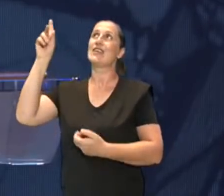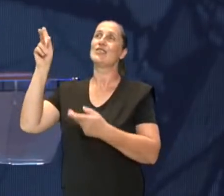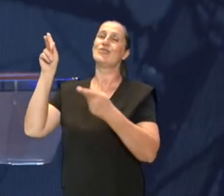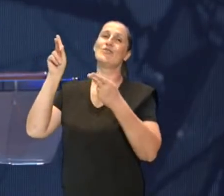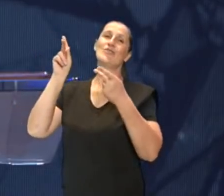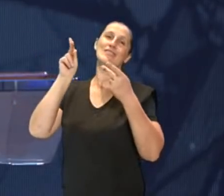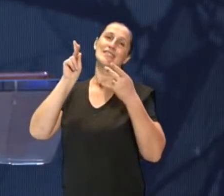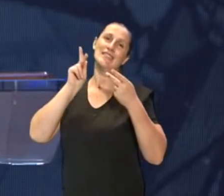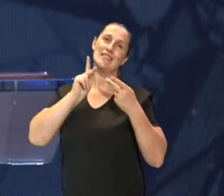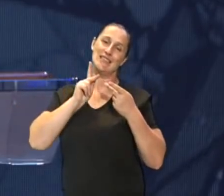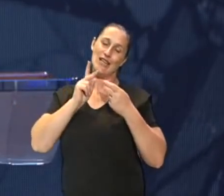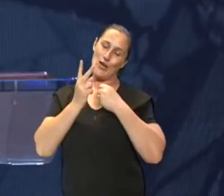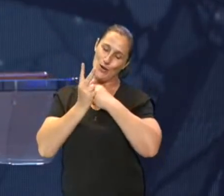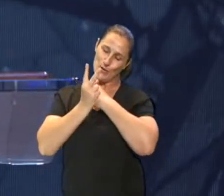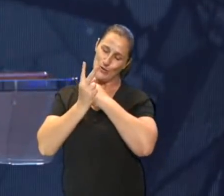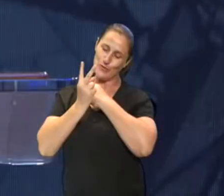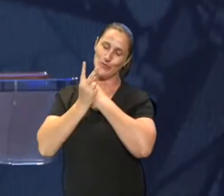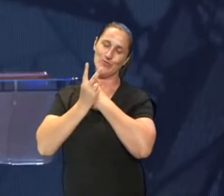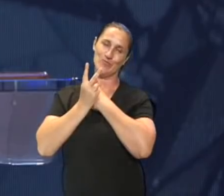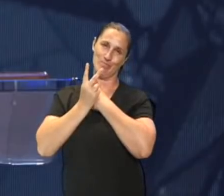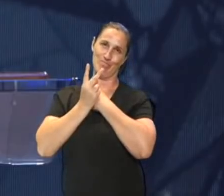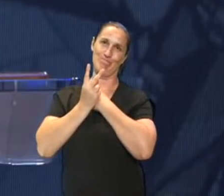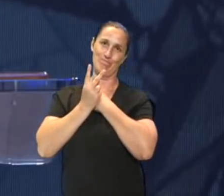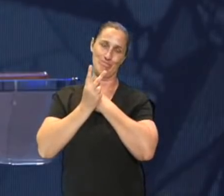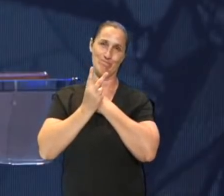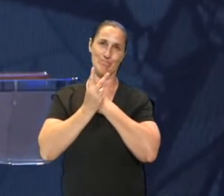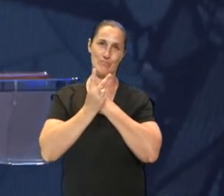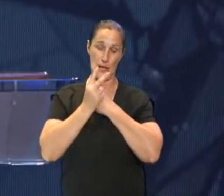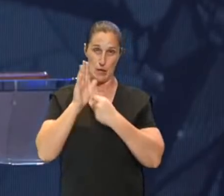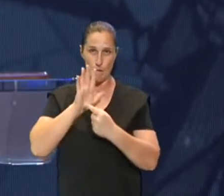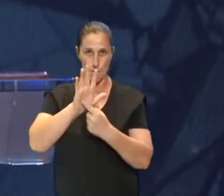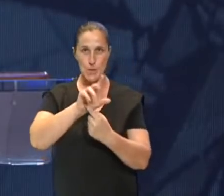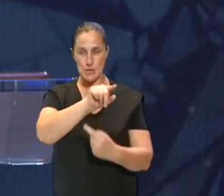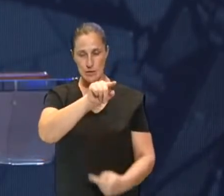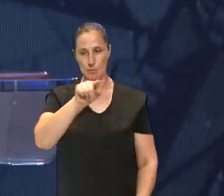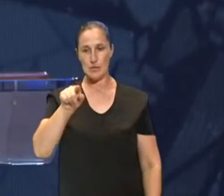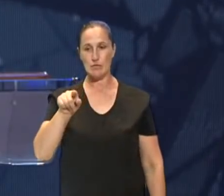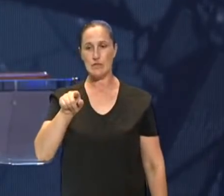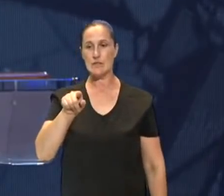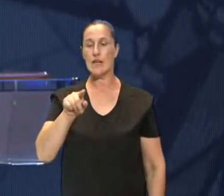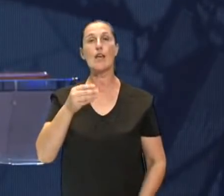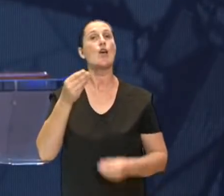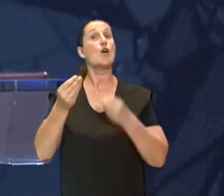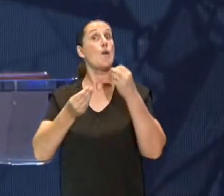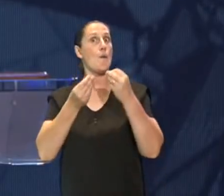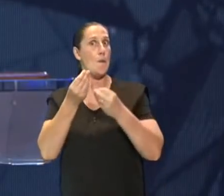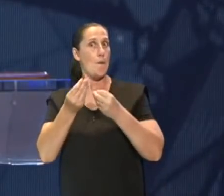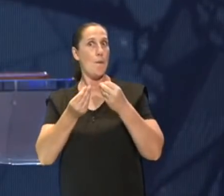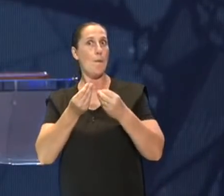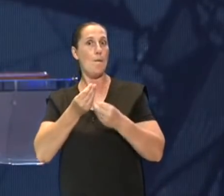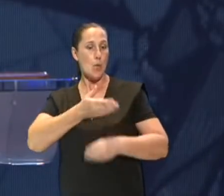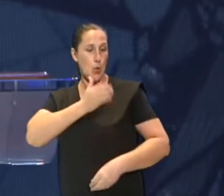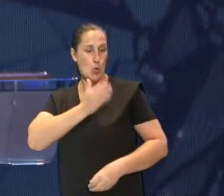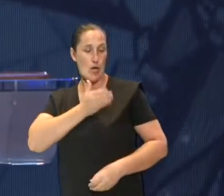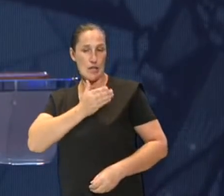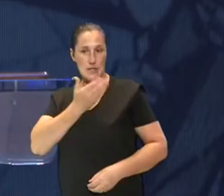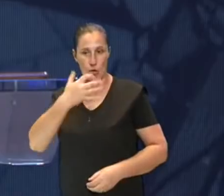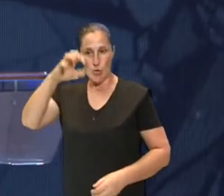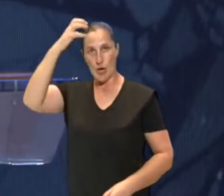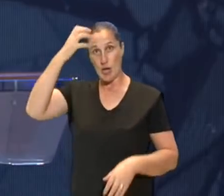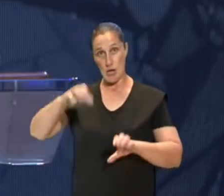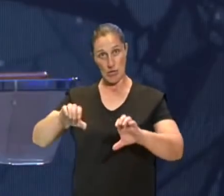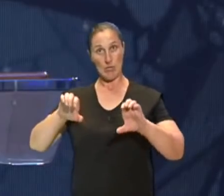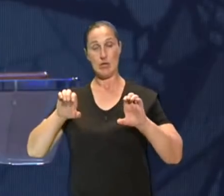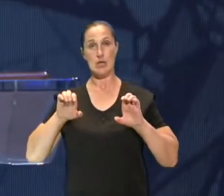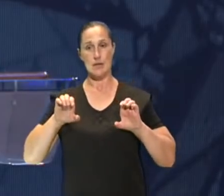e trata a nossa alma. Deixa eu mostrar para você como é que estava o coração desse rei. A gente